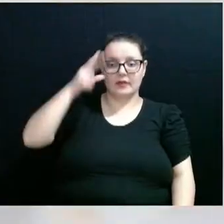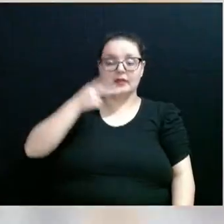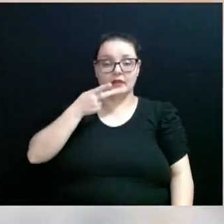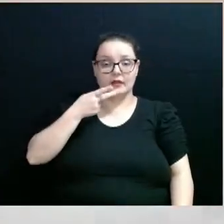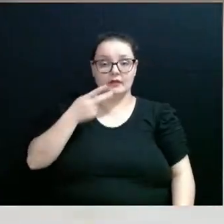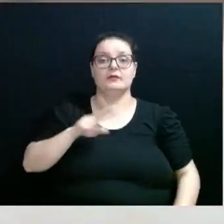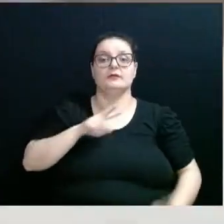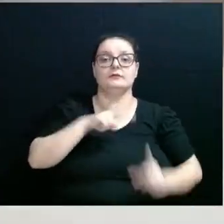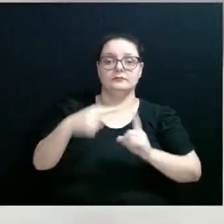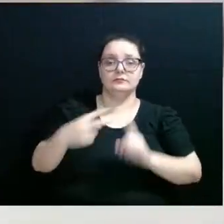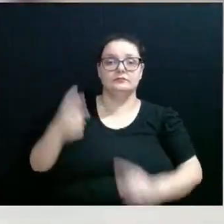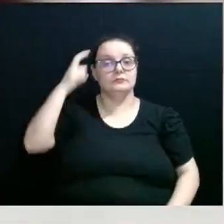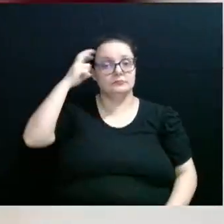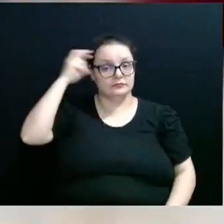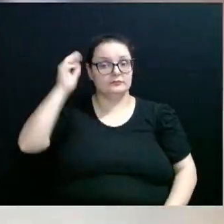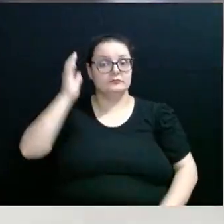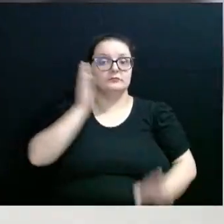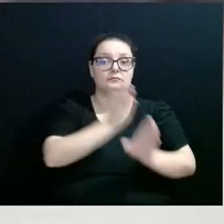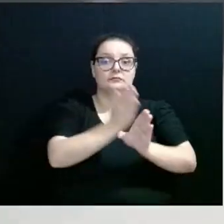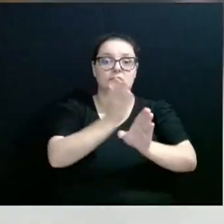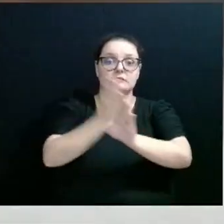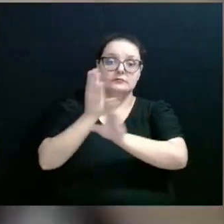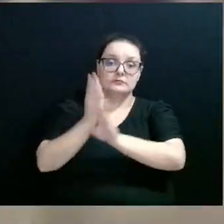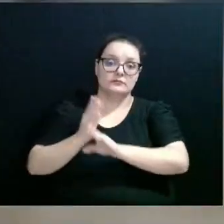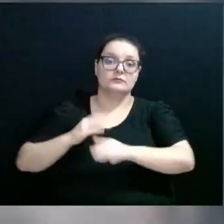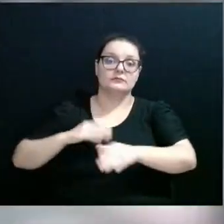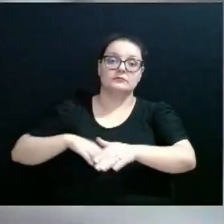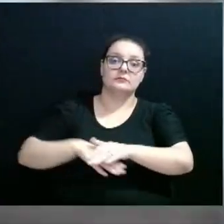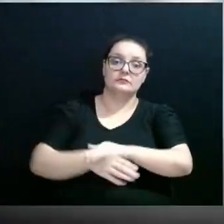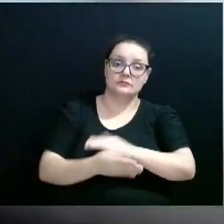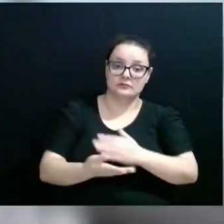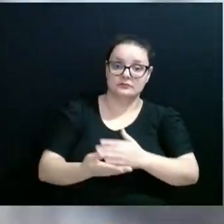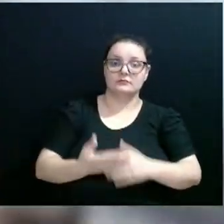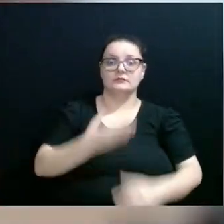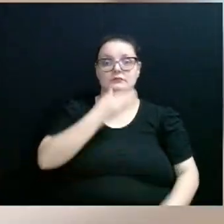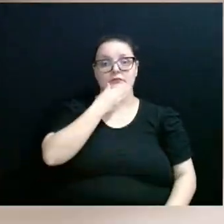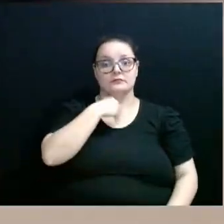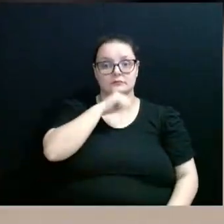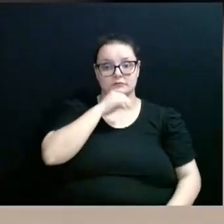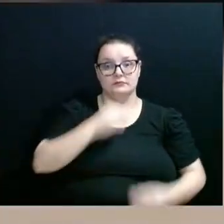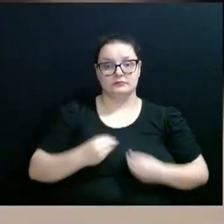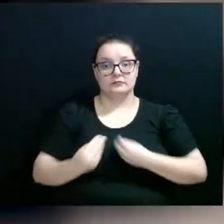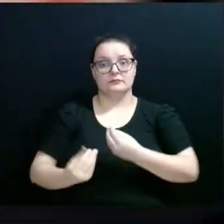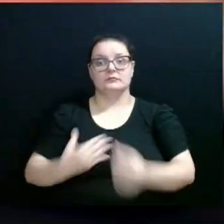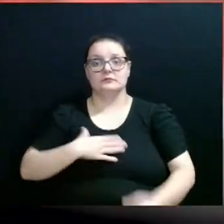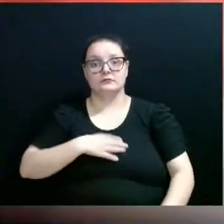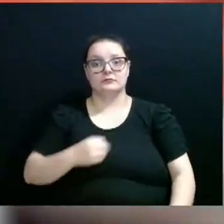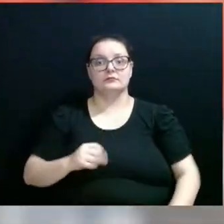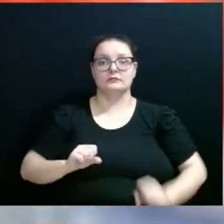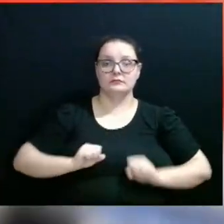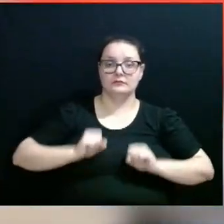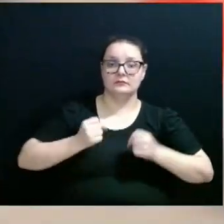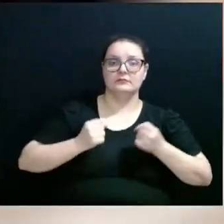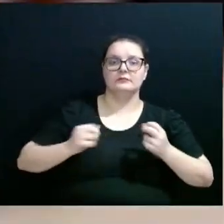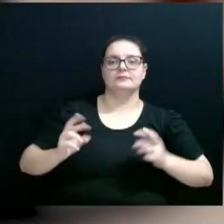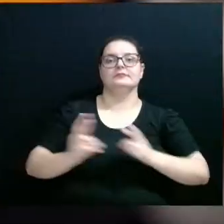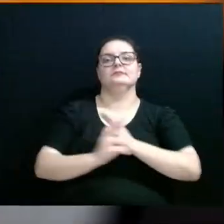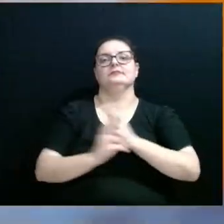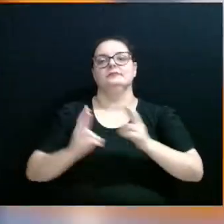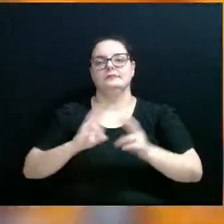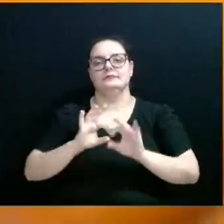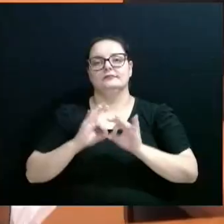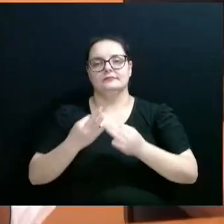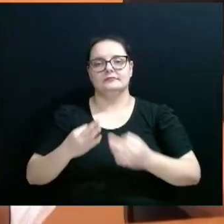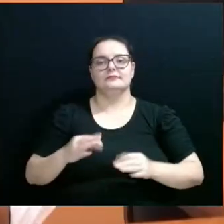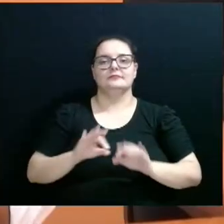cultural desses encontros que costumam passar de pai para filho, reforçando os laços familiares e sociais. Eu